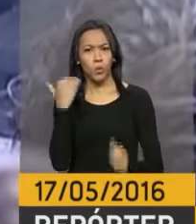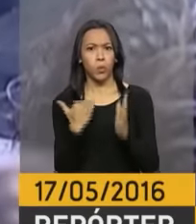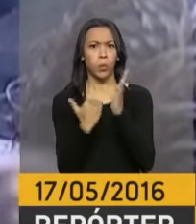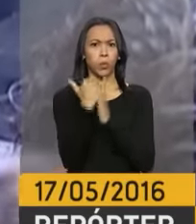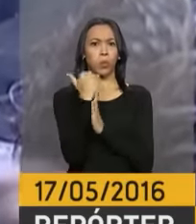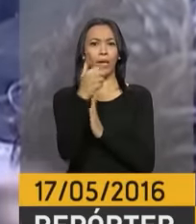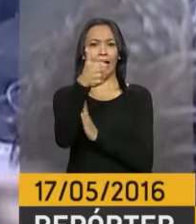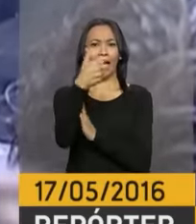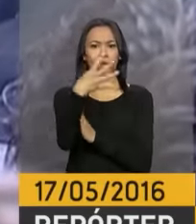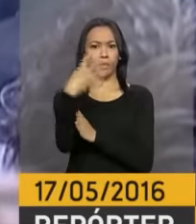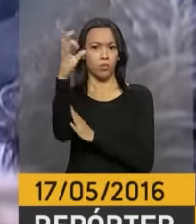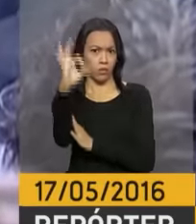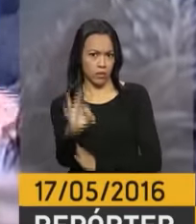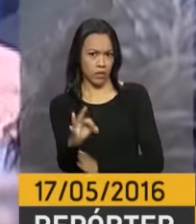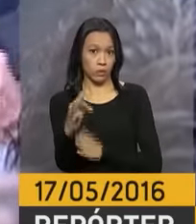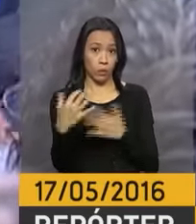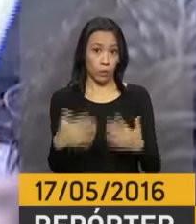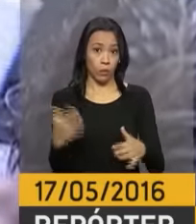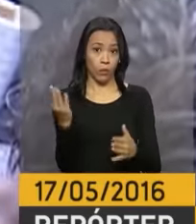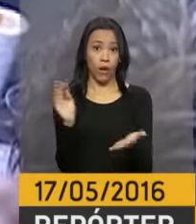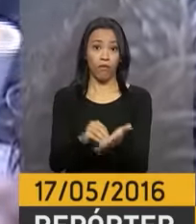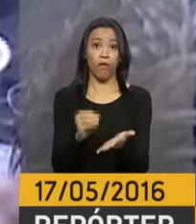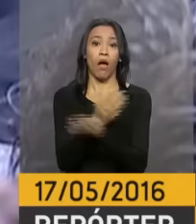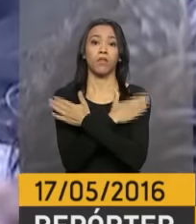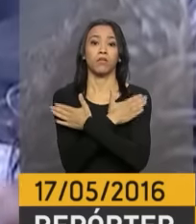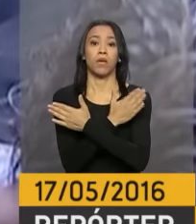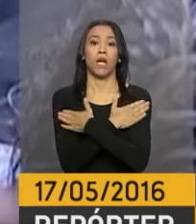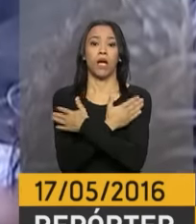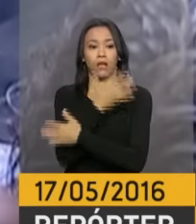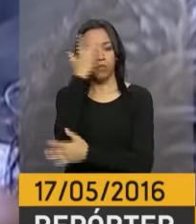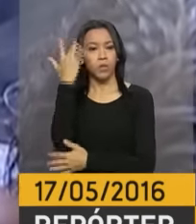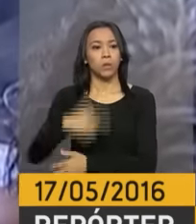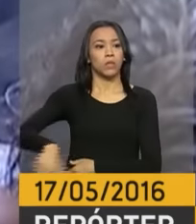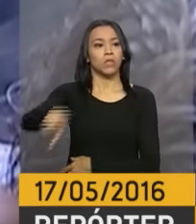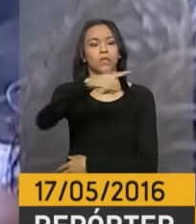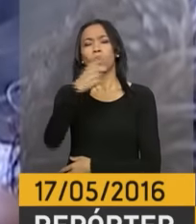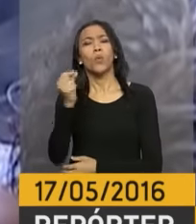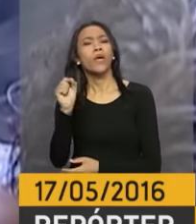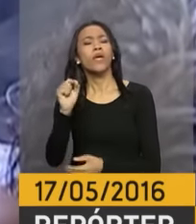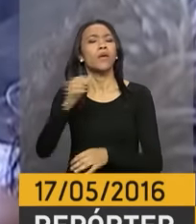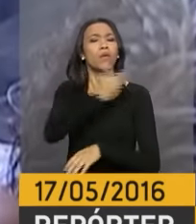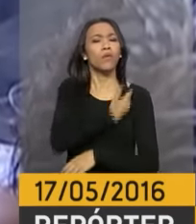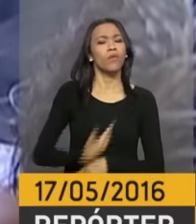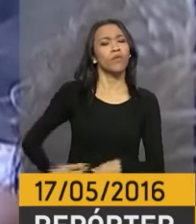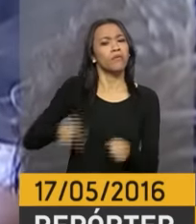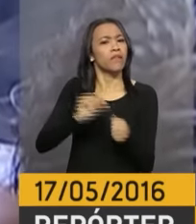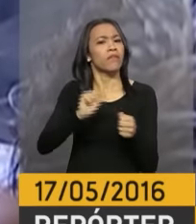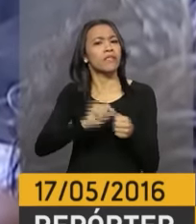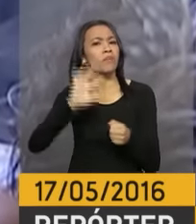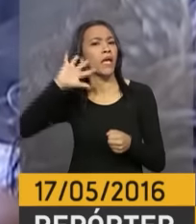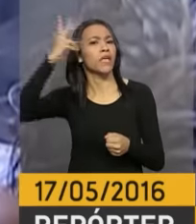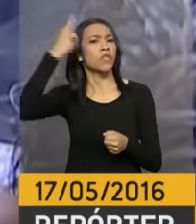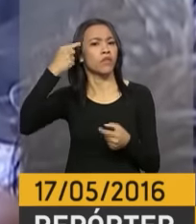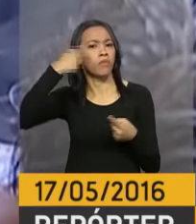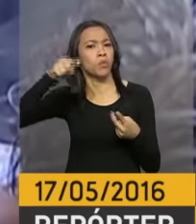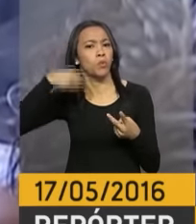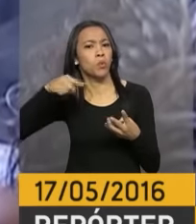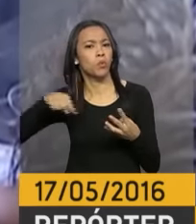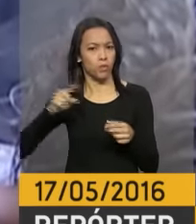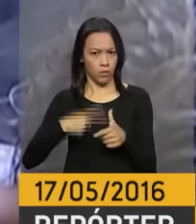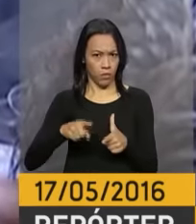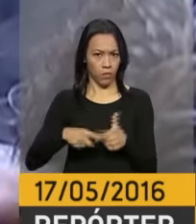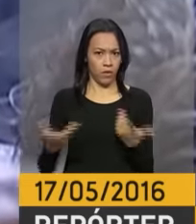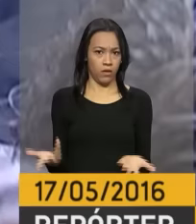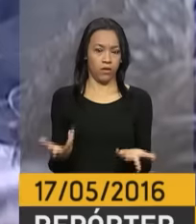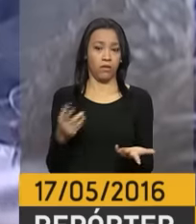14%. E eu queria saber o que o governo pensa em medidas para tentar reverter essa situação e se